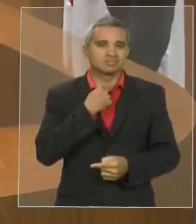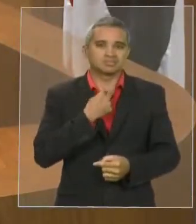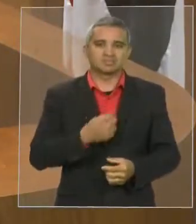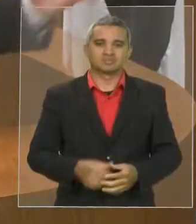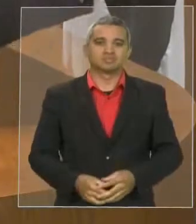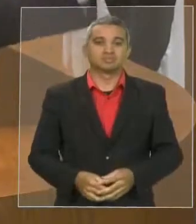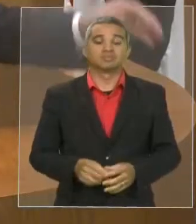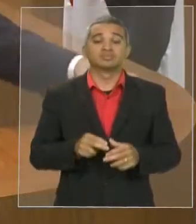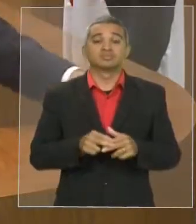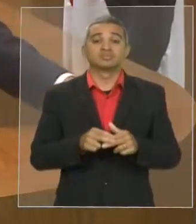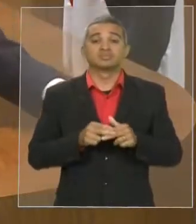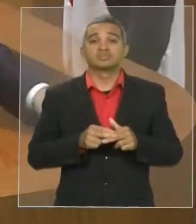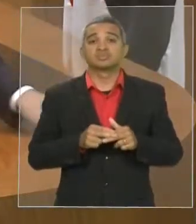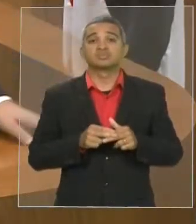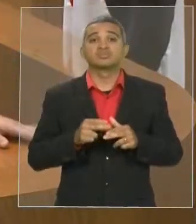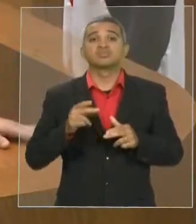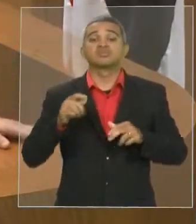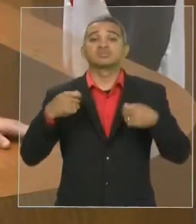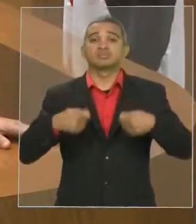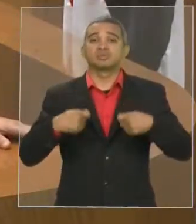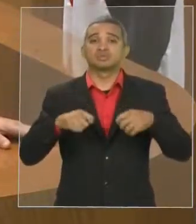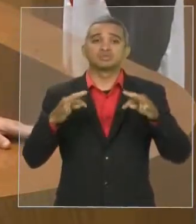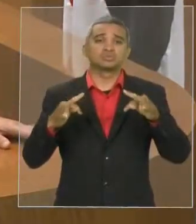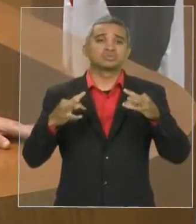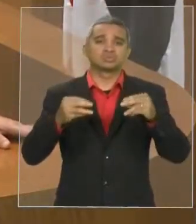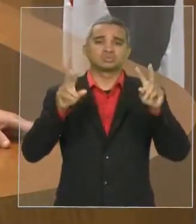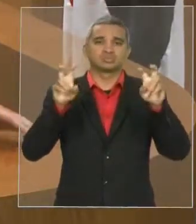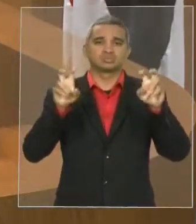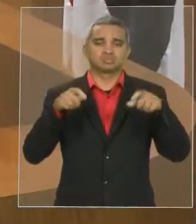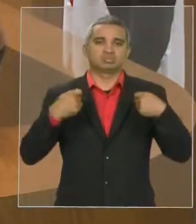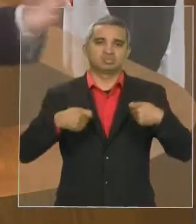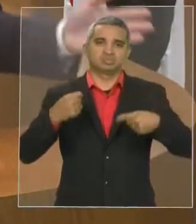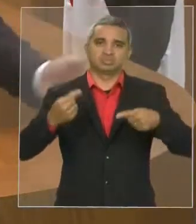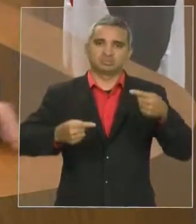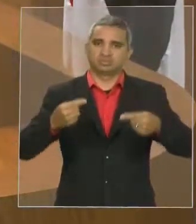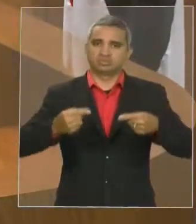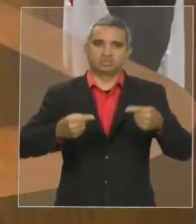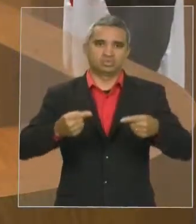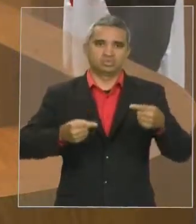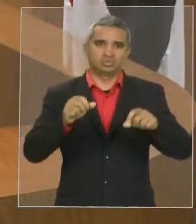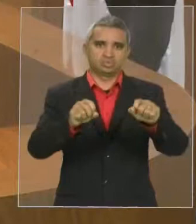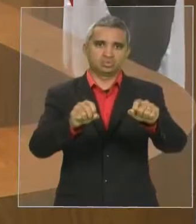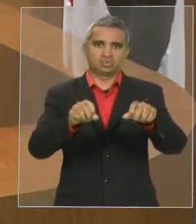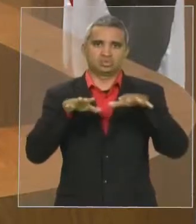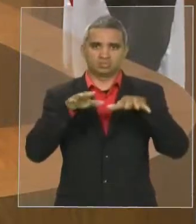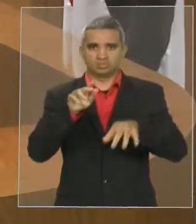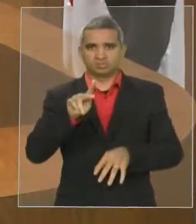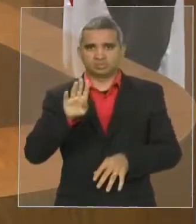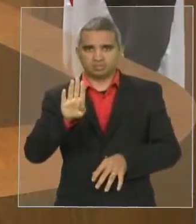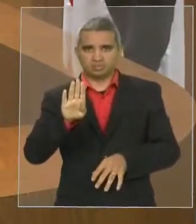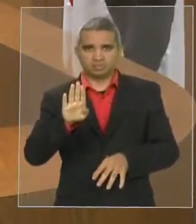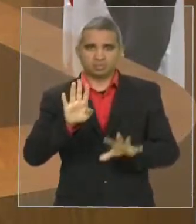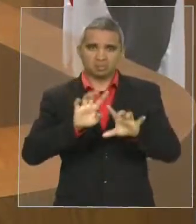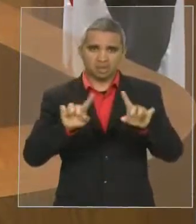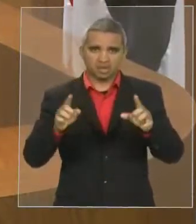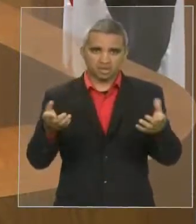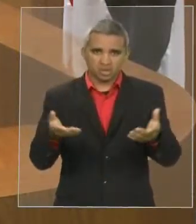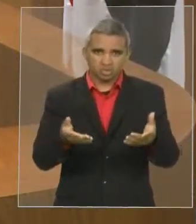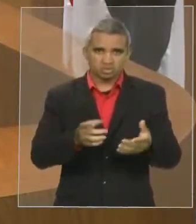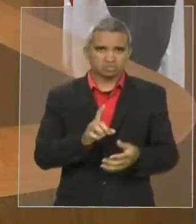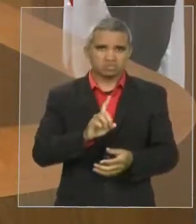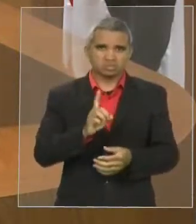onde tudo deveria ser debatido em audiência pública, tudo deveria haver a discussão. Agora não, agora tem que se